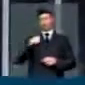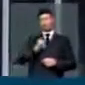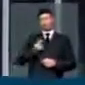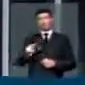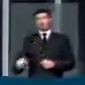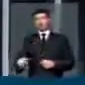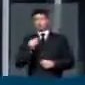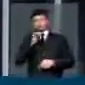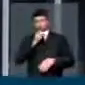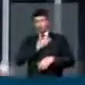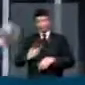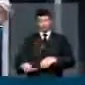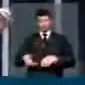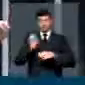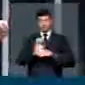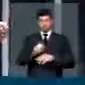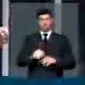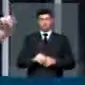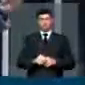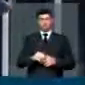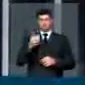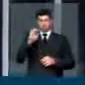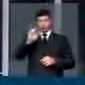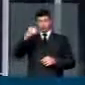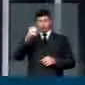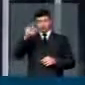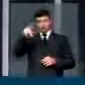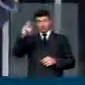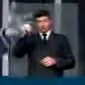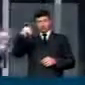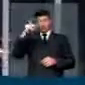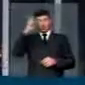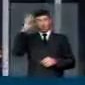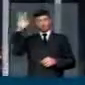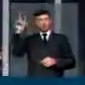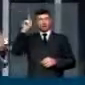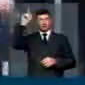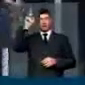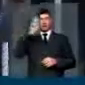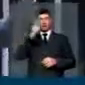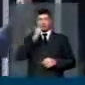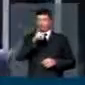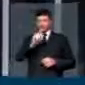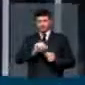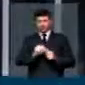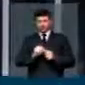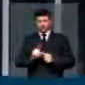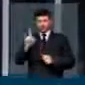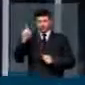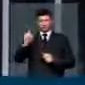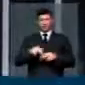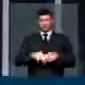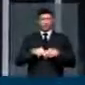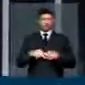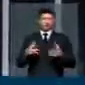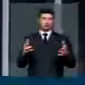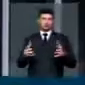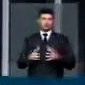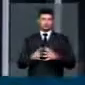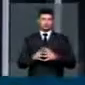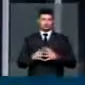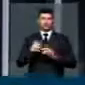do governo do estado, por exemplo, Dr. Jackson, um dos projetos que ele idealizou no Maranhão e não conseguiu terminar por conta